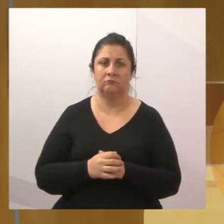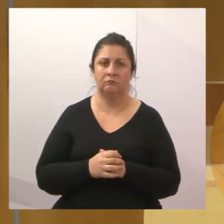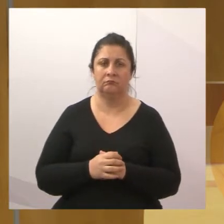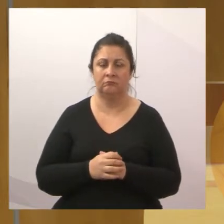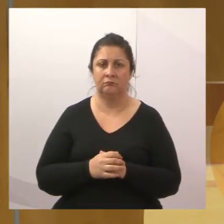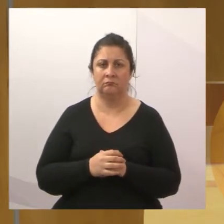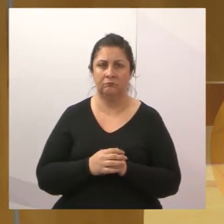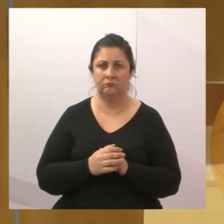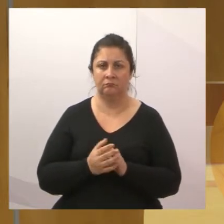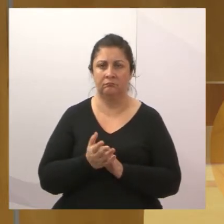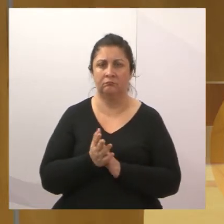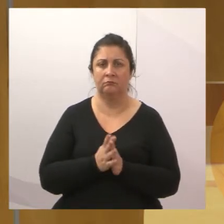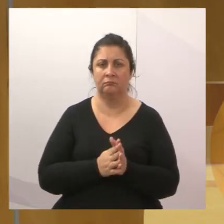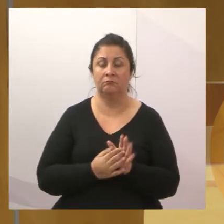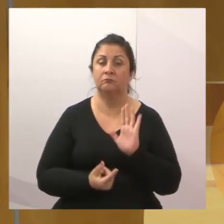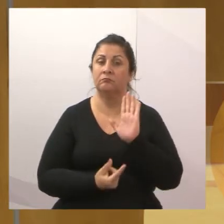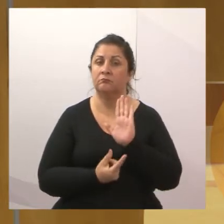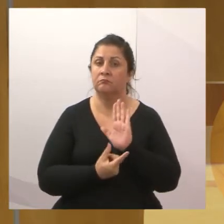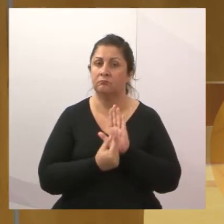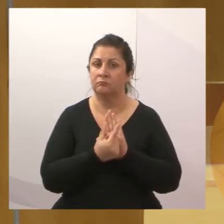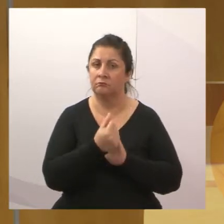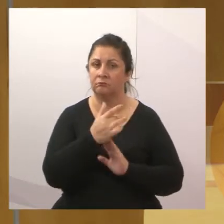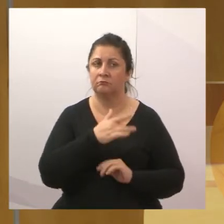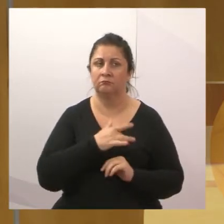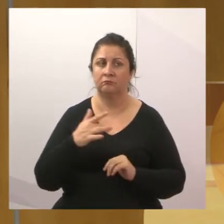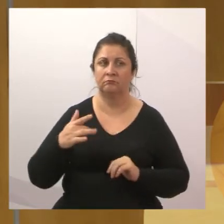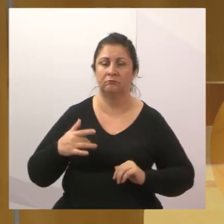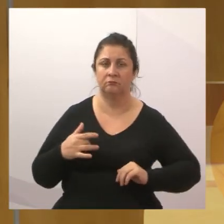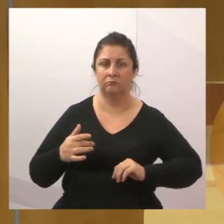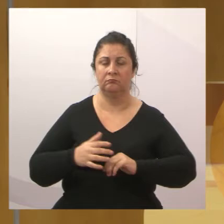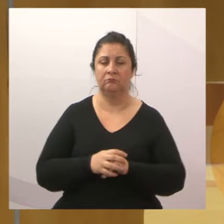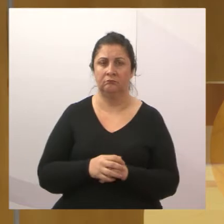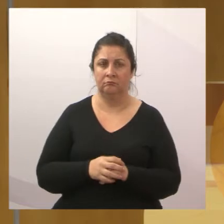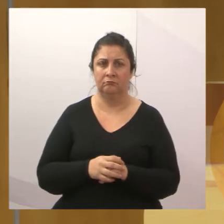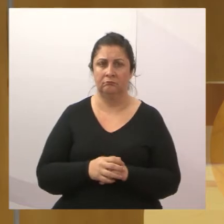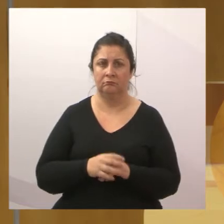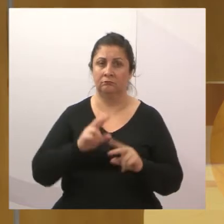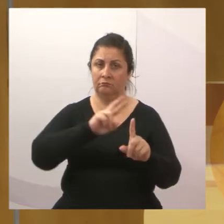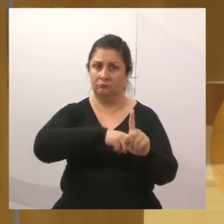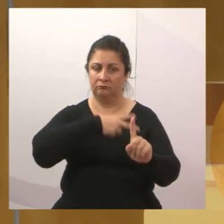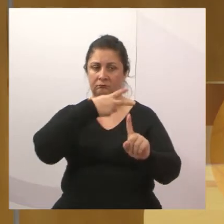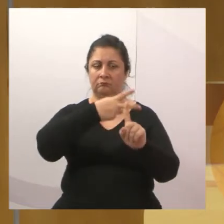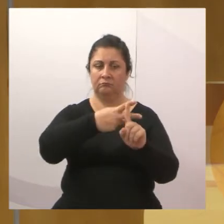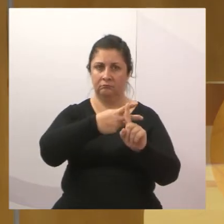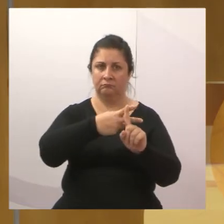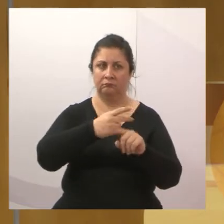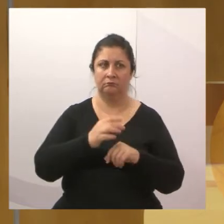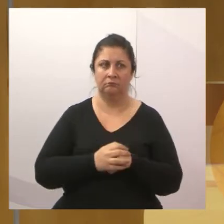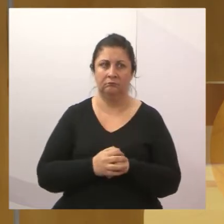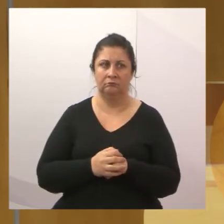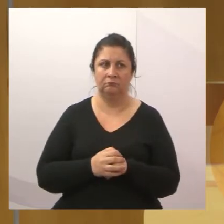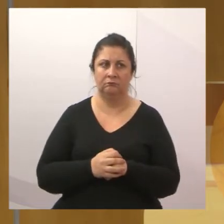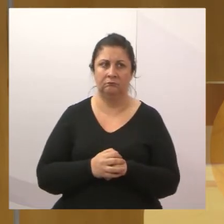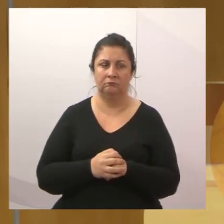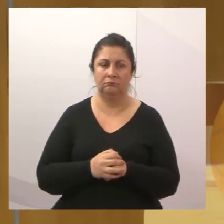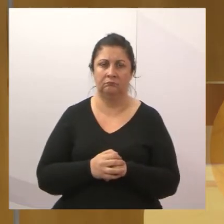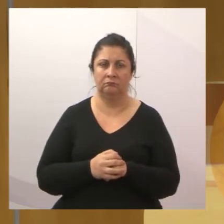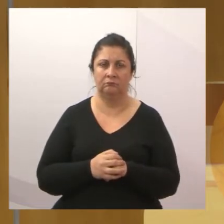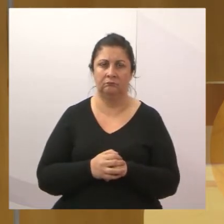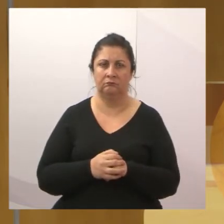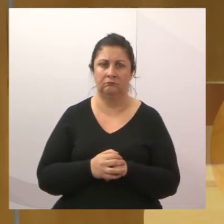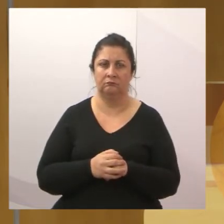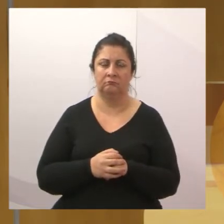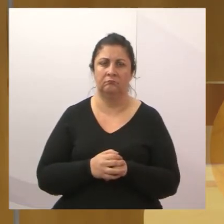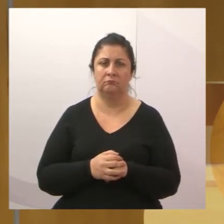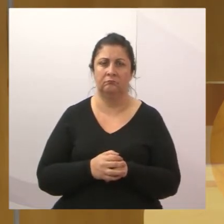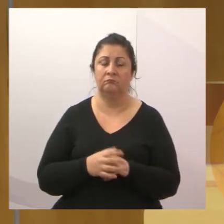o orçamento da saúde, geralmente, ele multiplica 100%. Então,